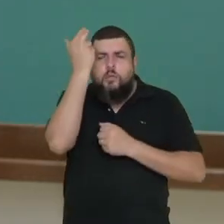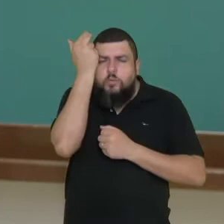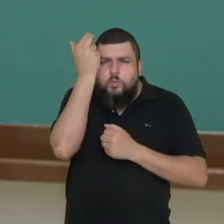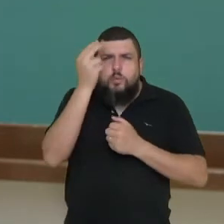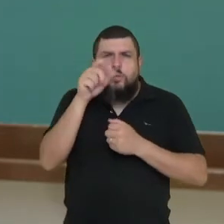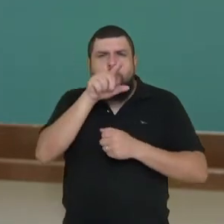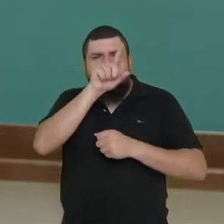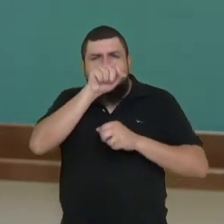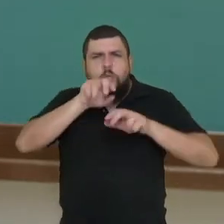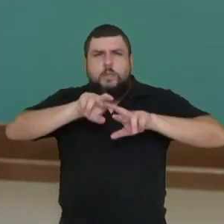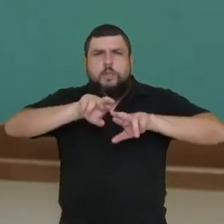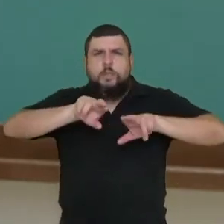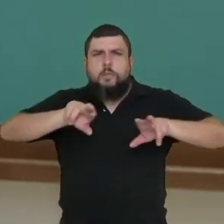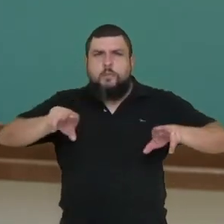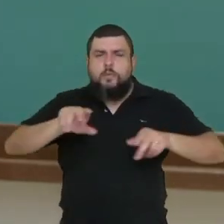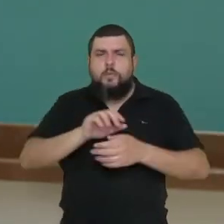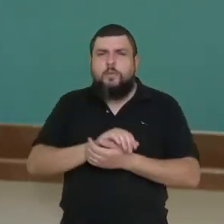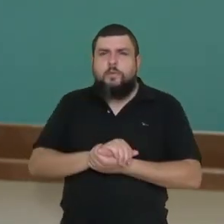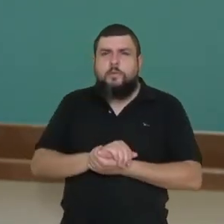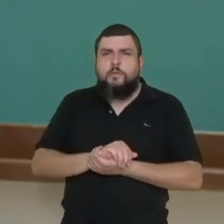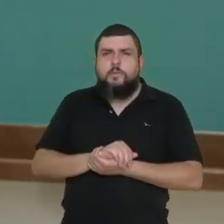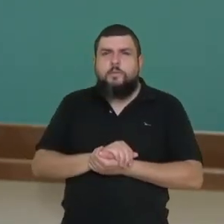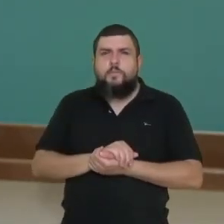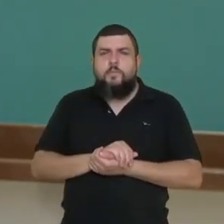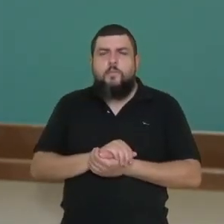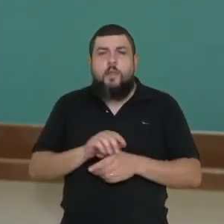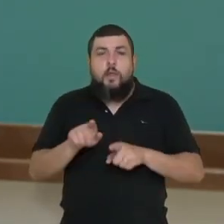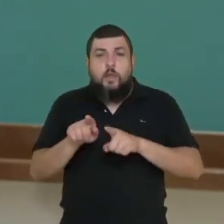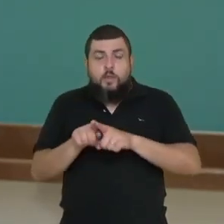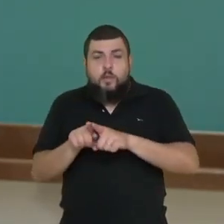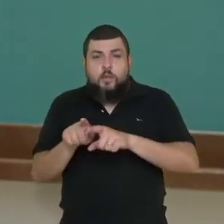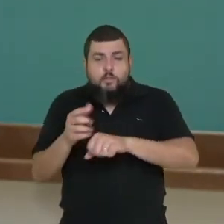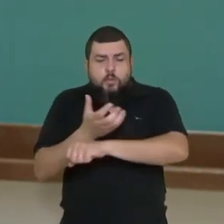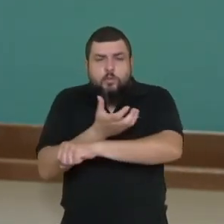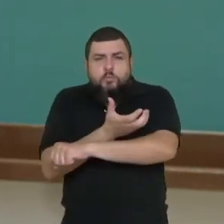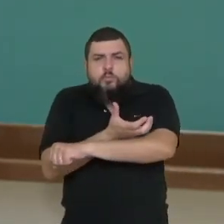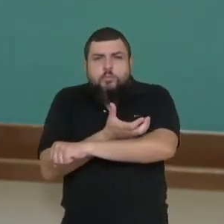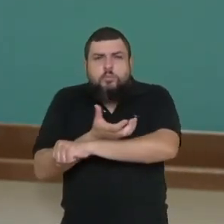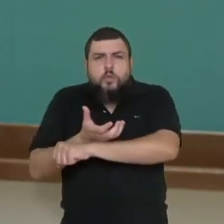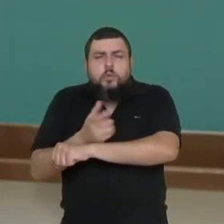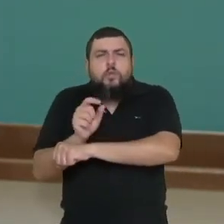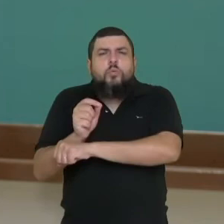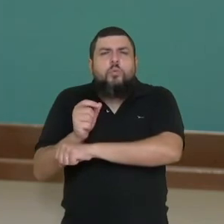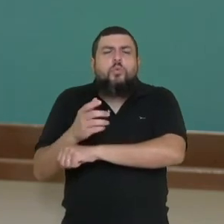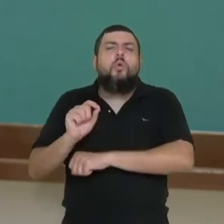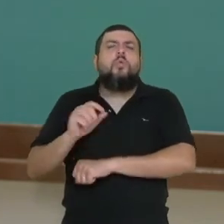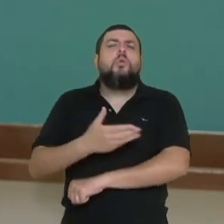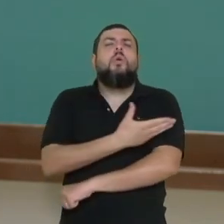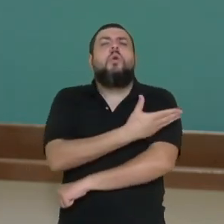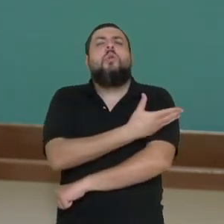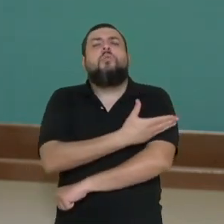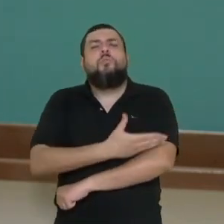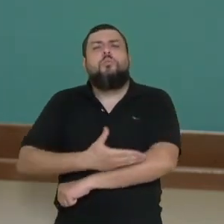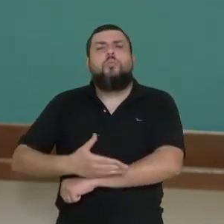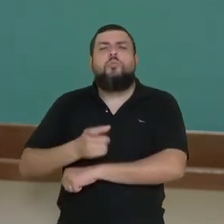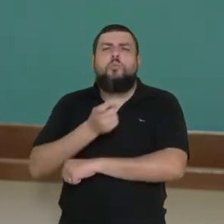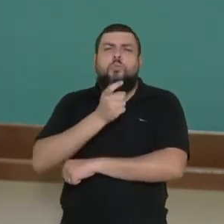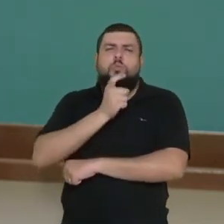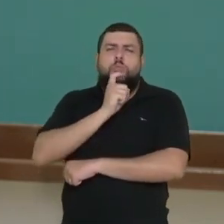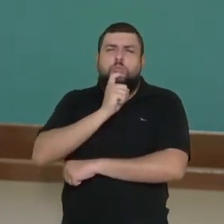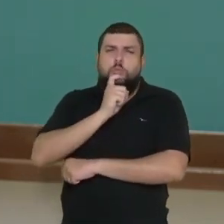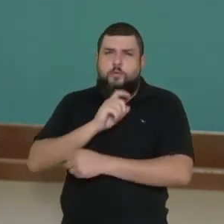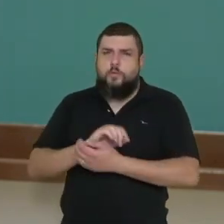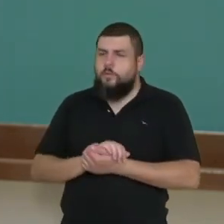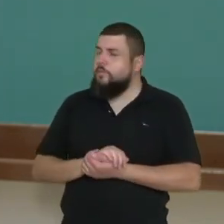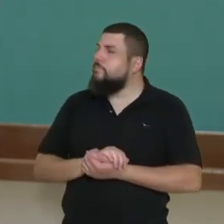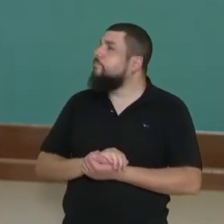tá? Então, há vegetais adaptados ao clima polar. Então, vendo pela própria imagem, a gente vê que é um clima extremamente